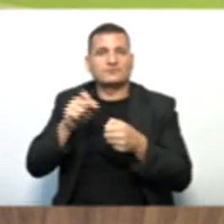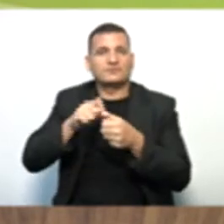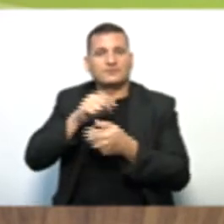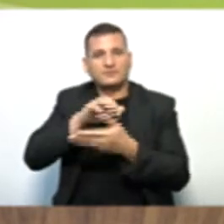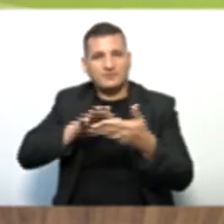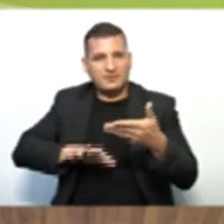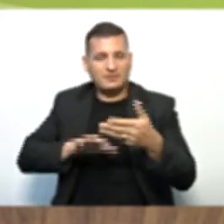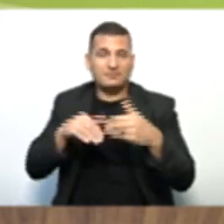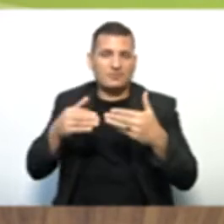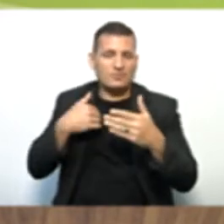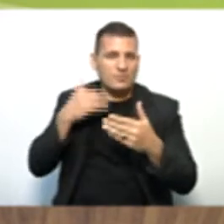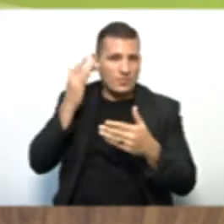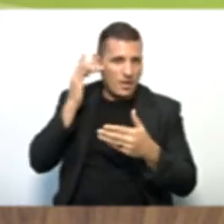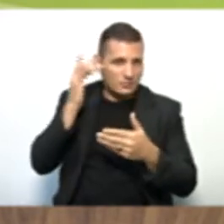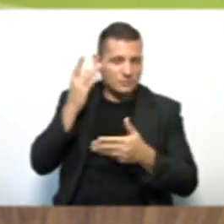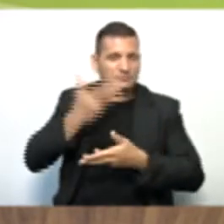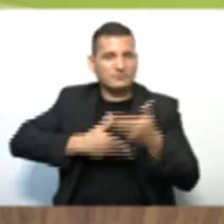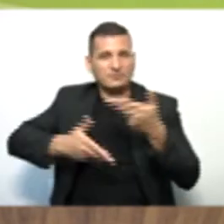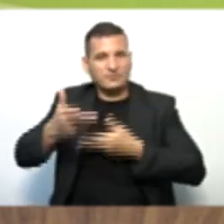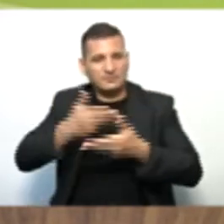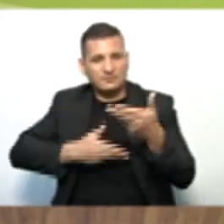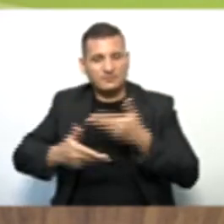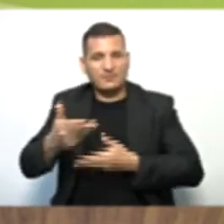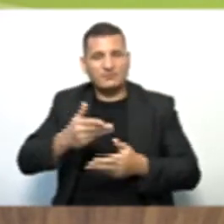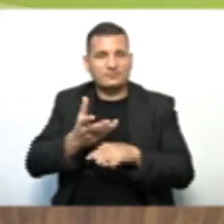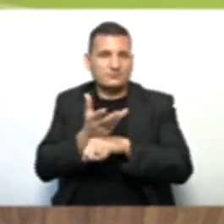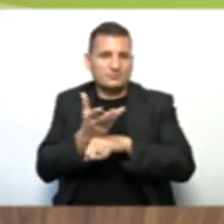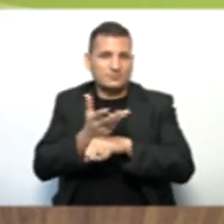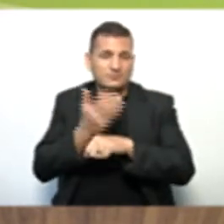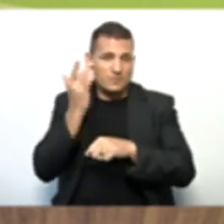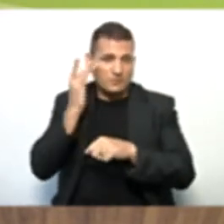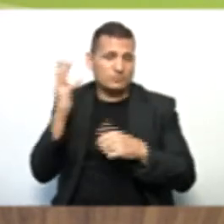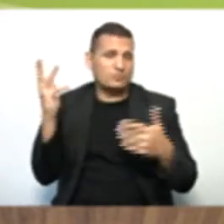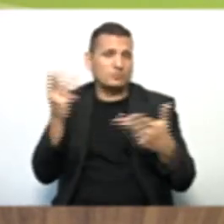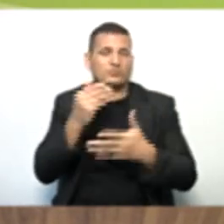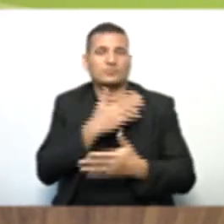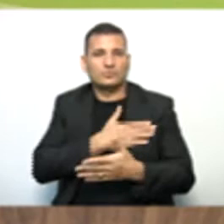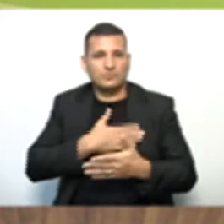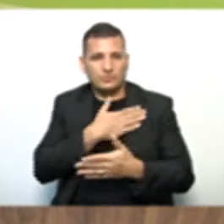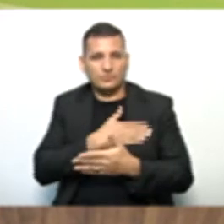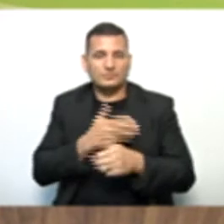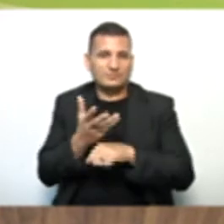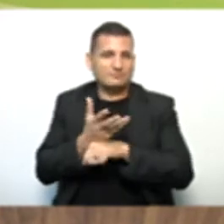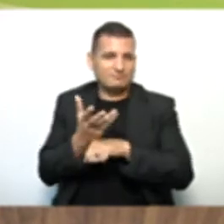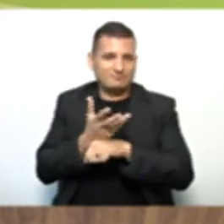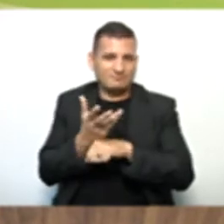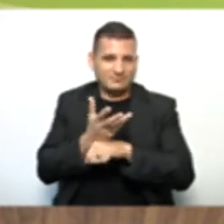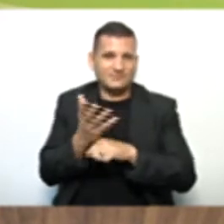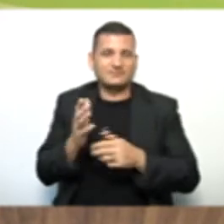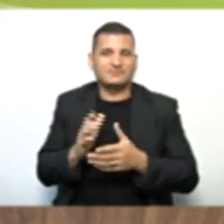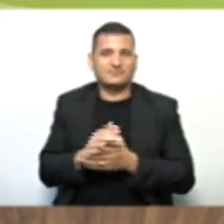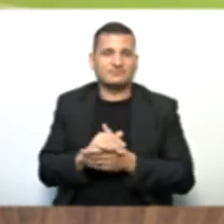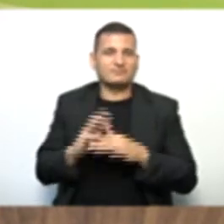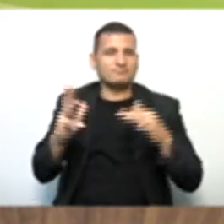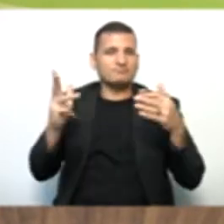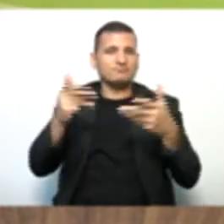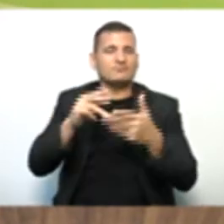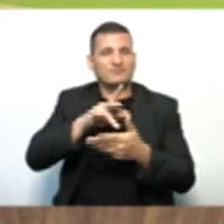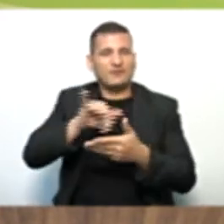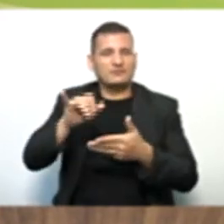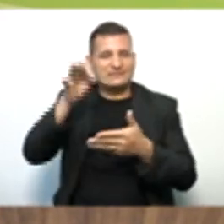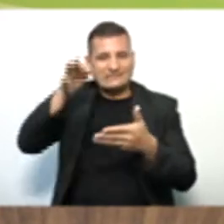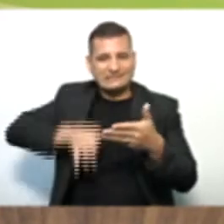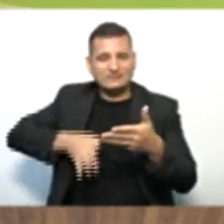que pela interação com a disciplina, acho que todo mundo gostou tanto da disciplina que todo mundo vai gabaritar